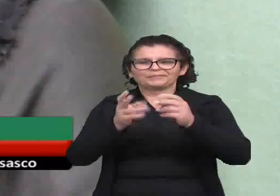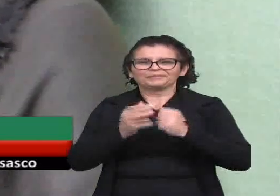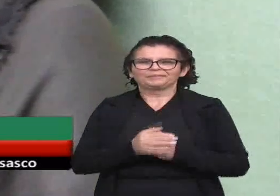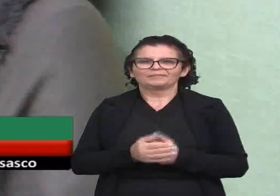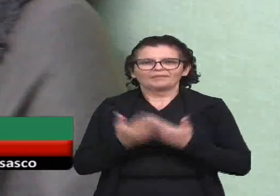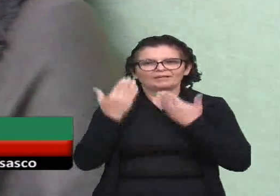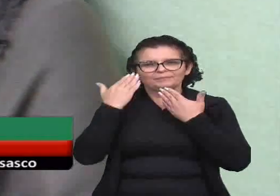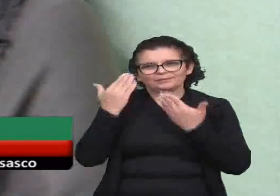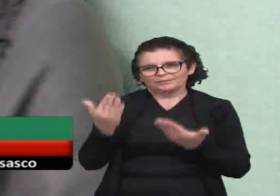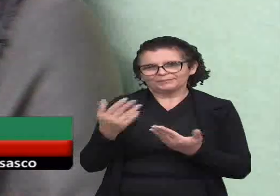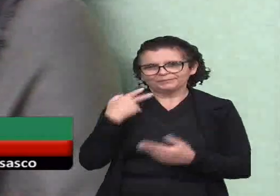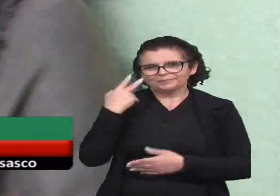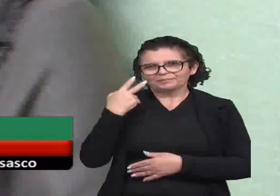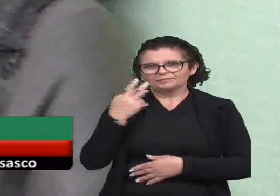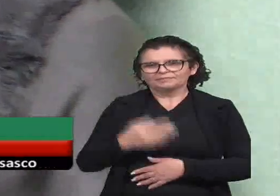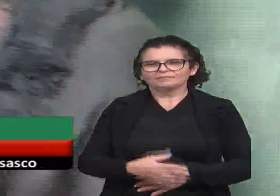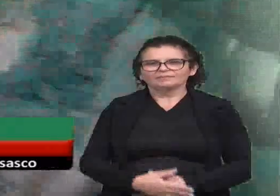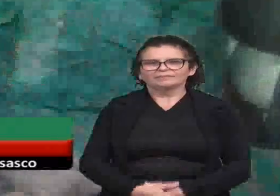Muito obrigada, vereador.